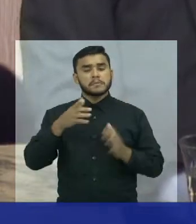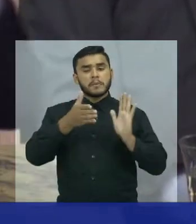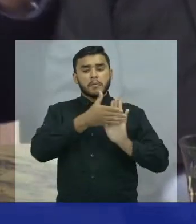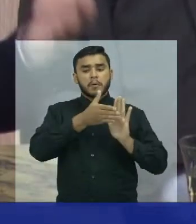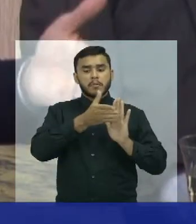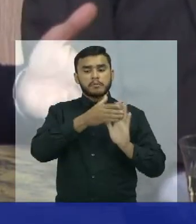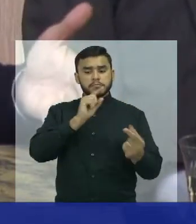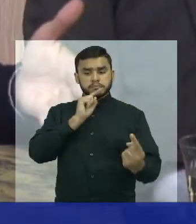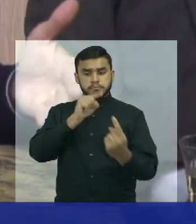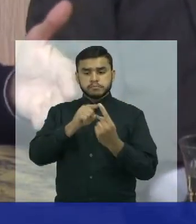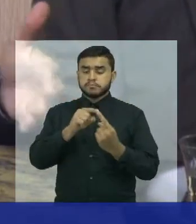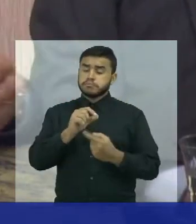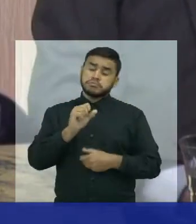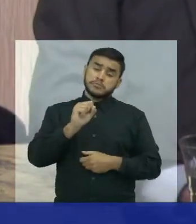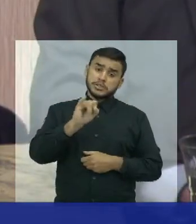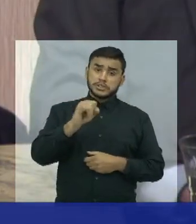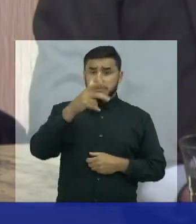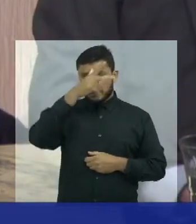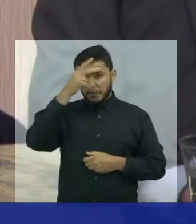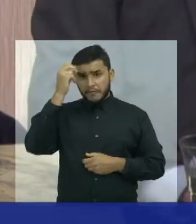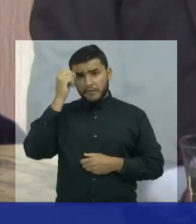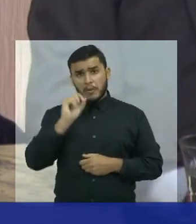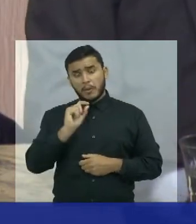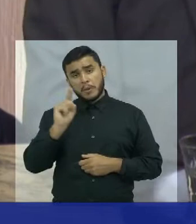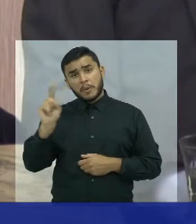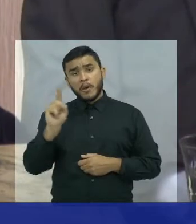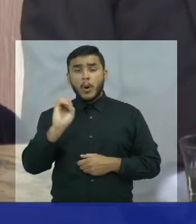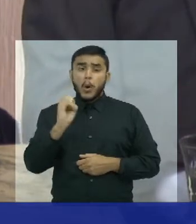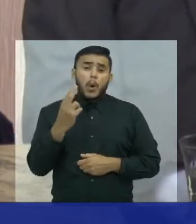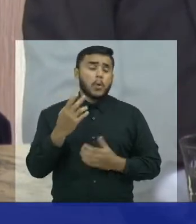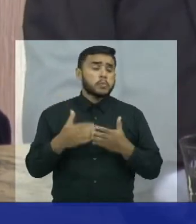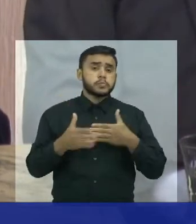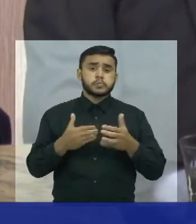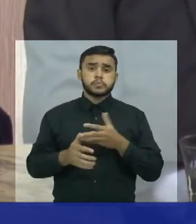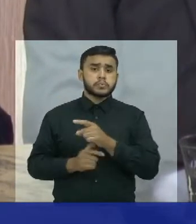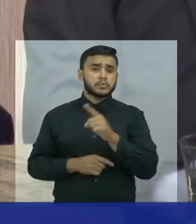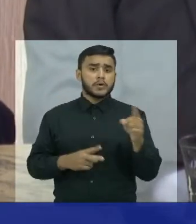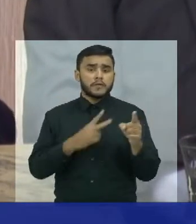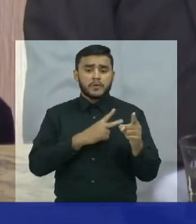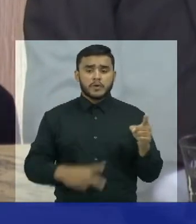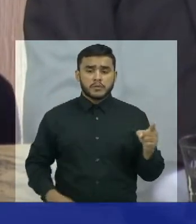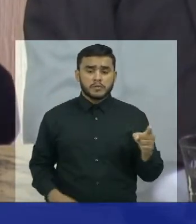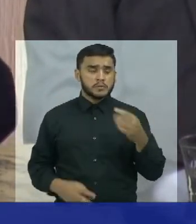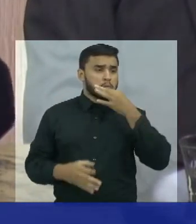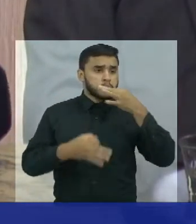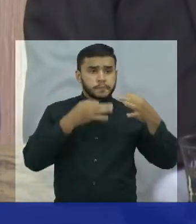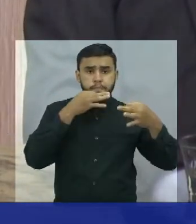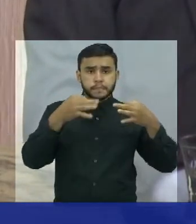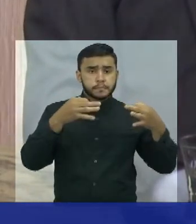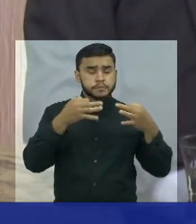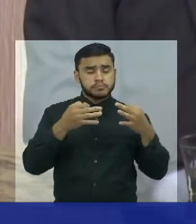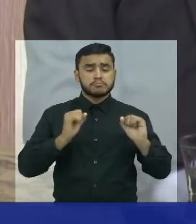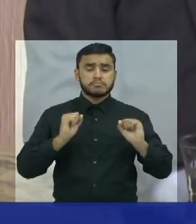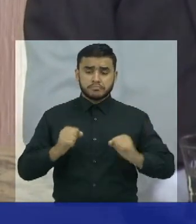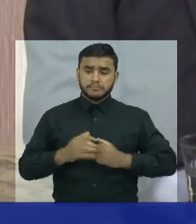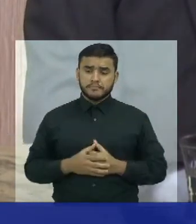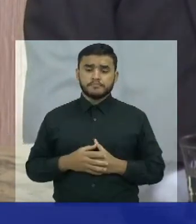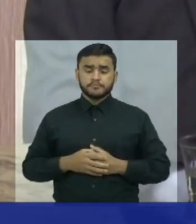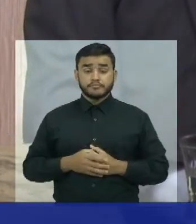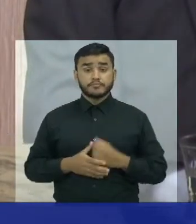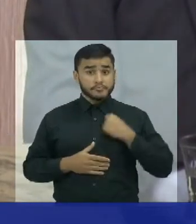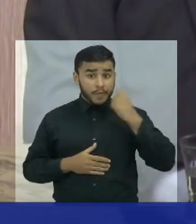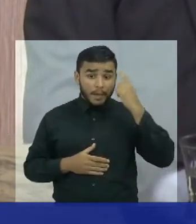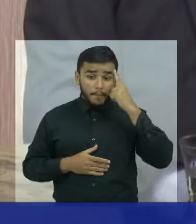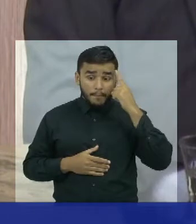originalmente, seja pelo prefeito municipal, seja por iniciativa de qualquer um dos vereadores. Portanto, assim, a gente tem que deixar isso